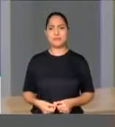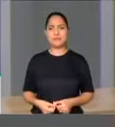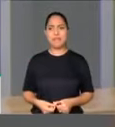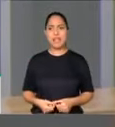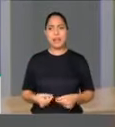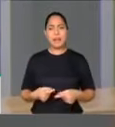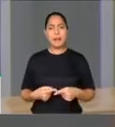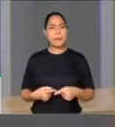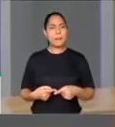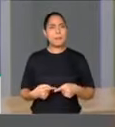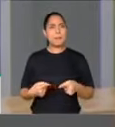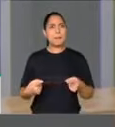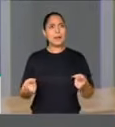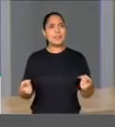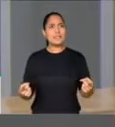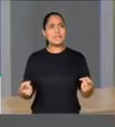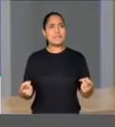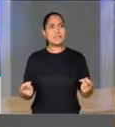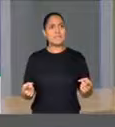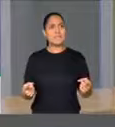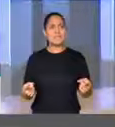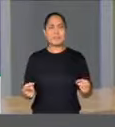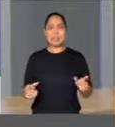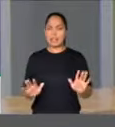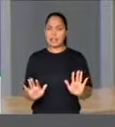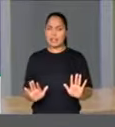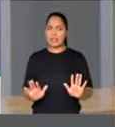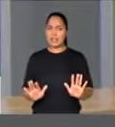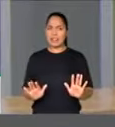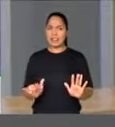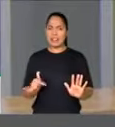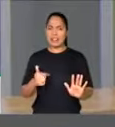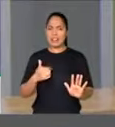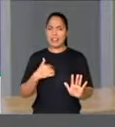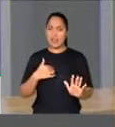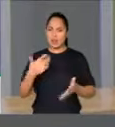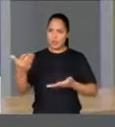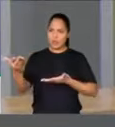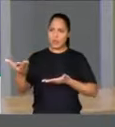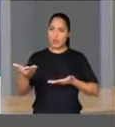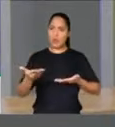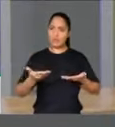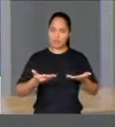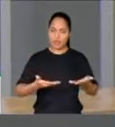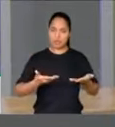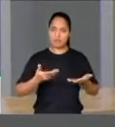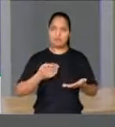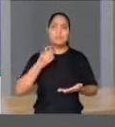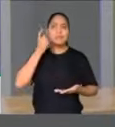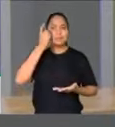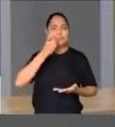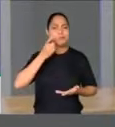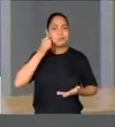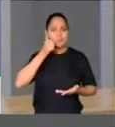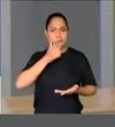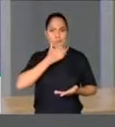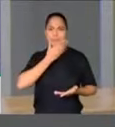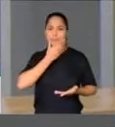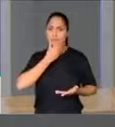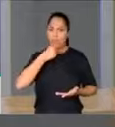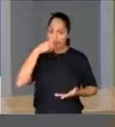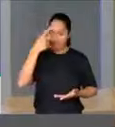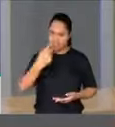Mas eu gostaria também era de convidar os parlamentares desta